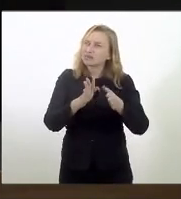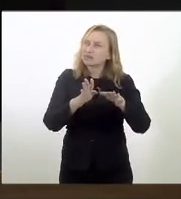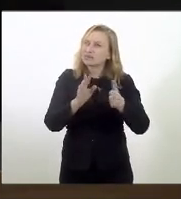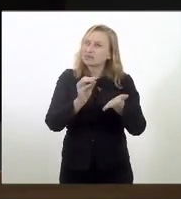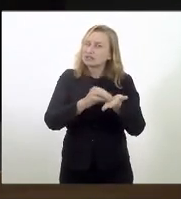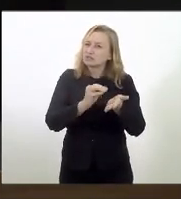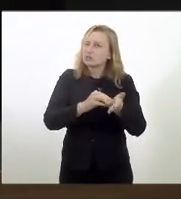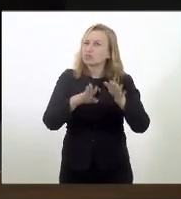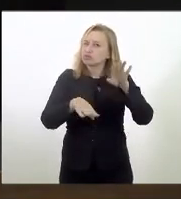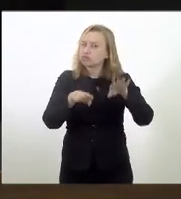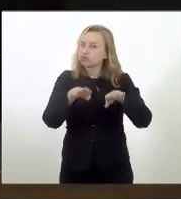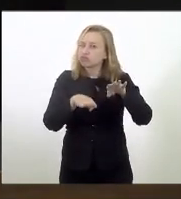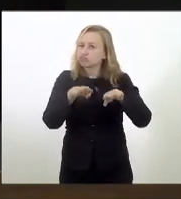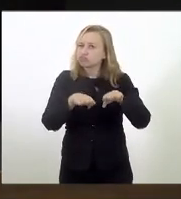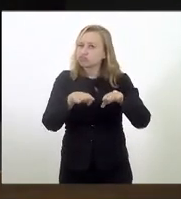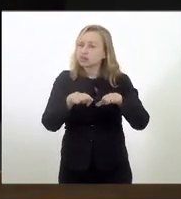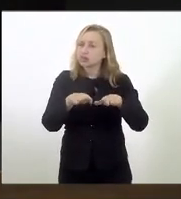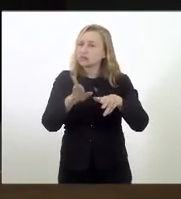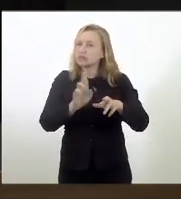desigualdades em relação